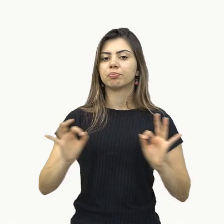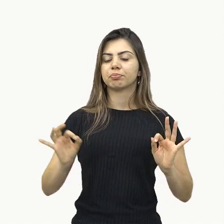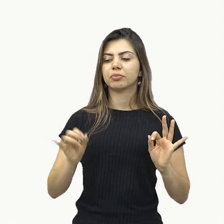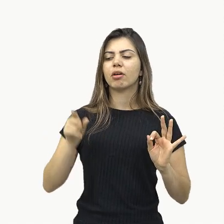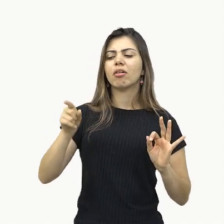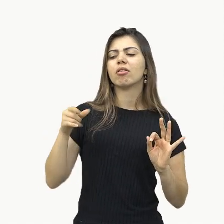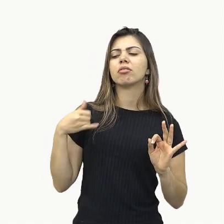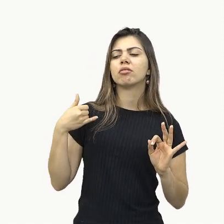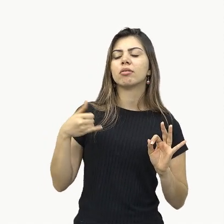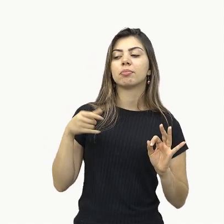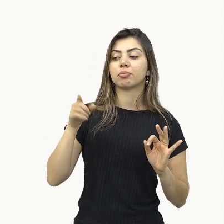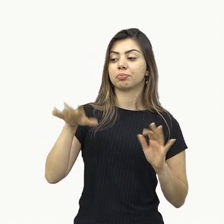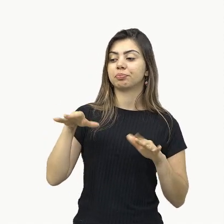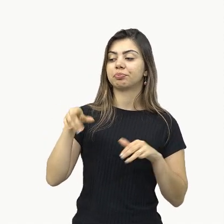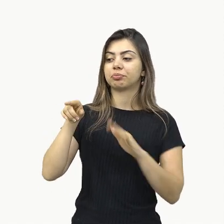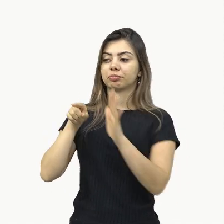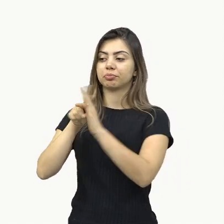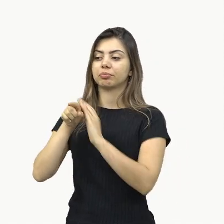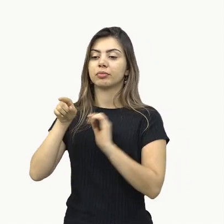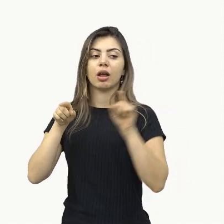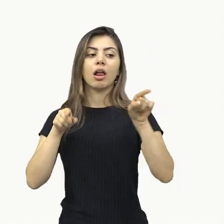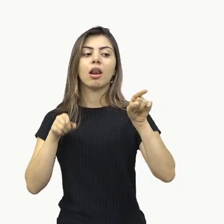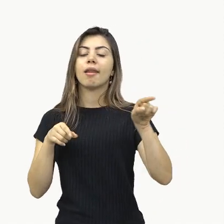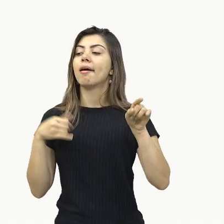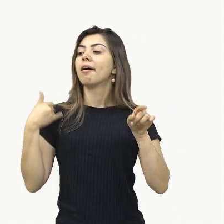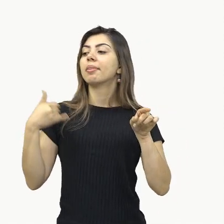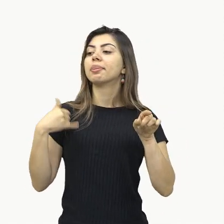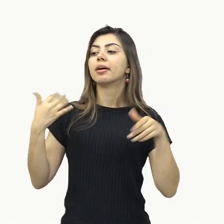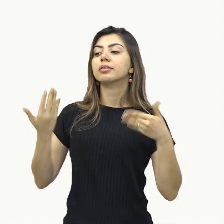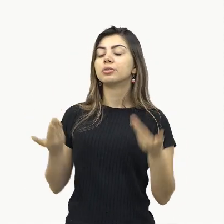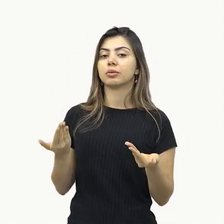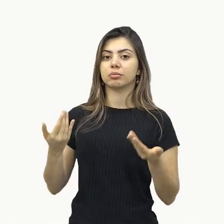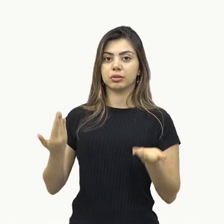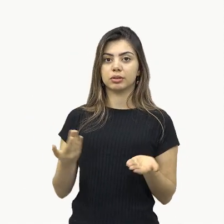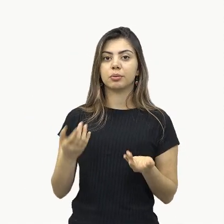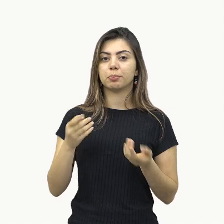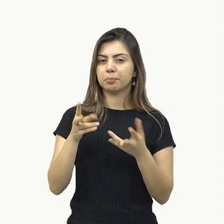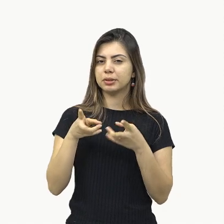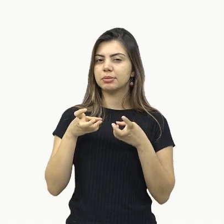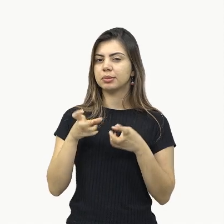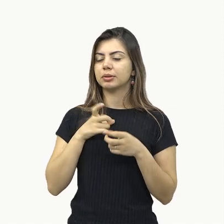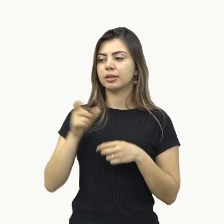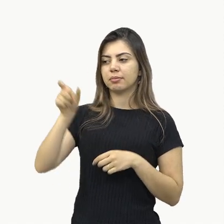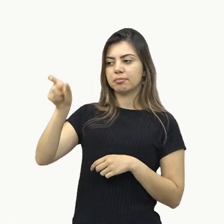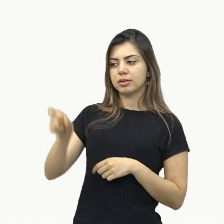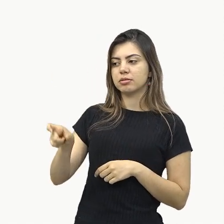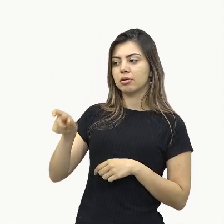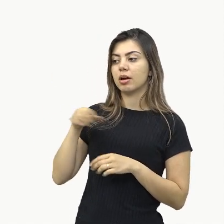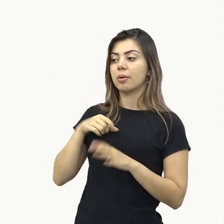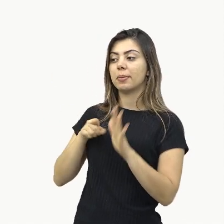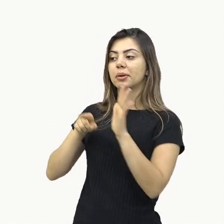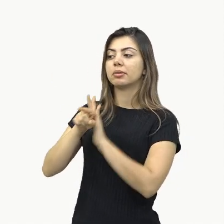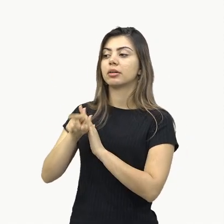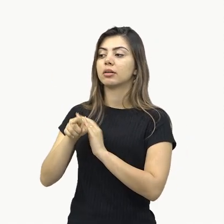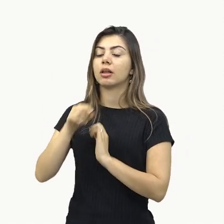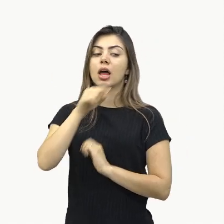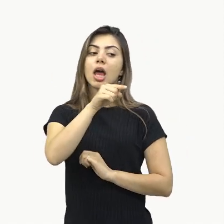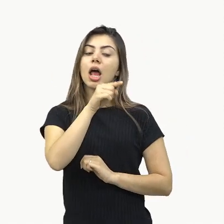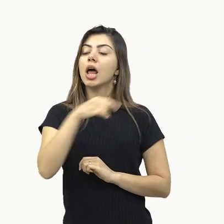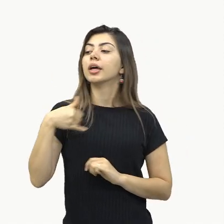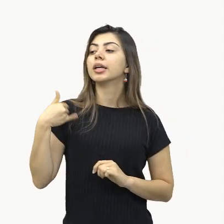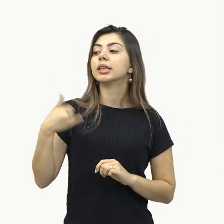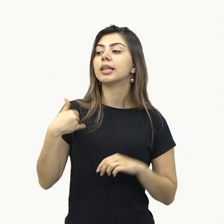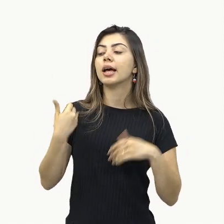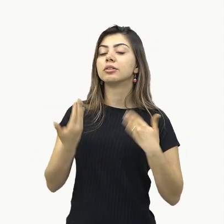dele? Quantos anos ele tem? Ó, eu tô perguntando para você, né, sobre ele. How old